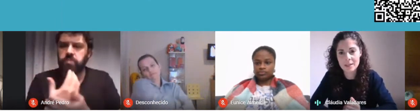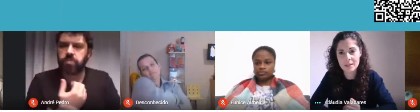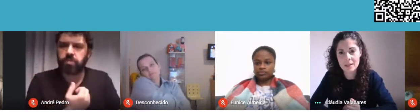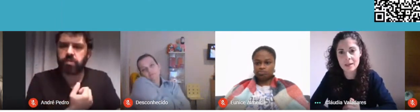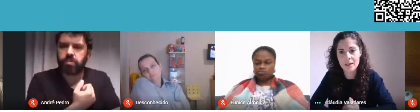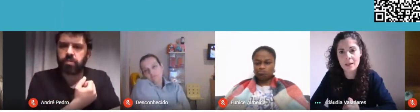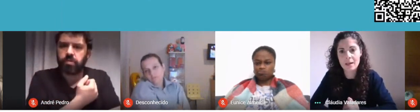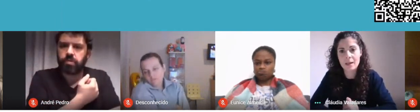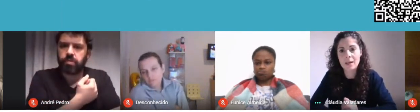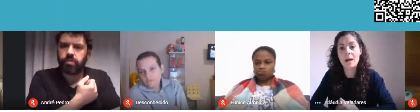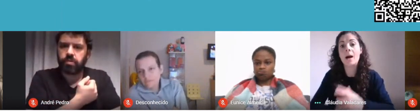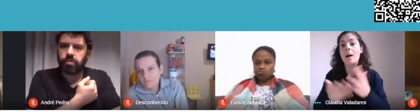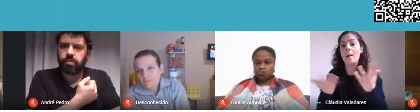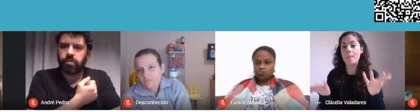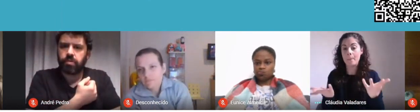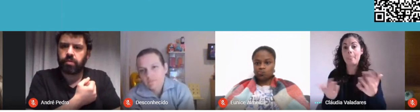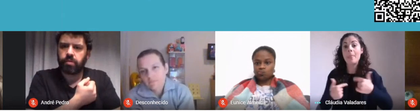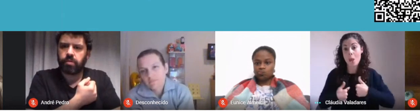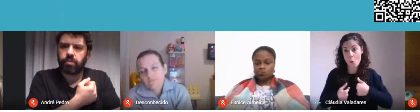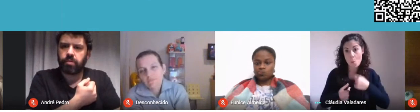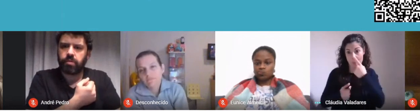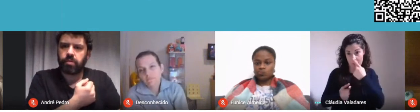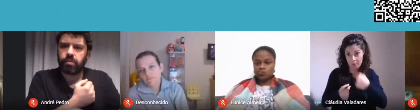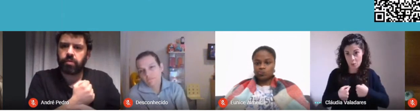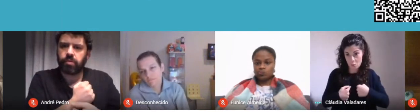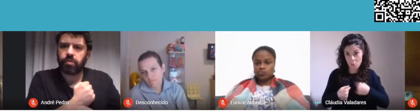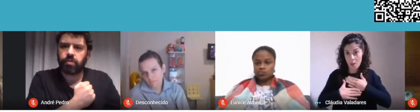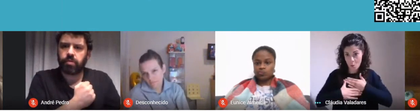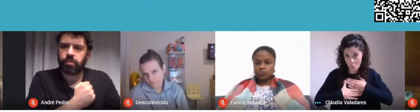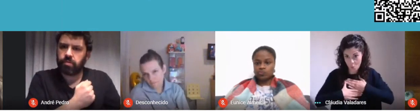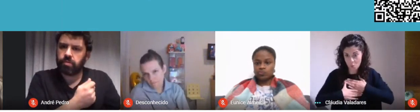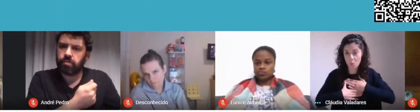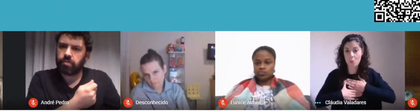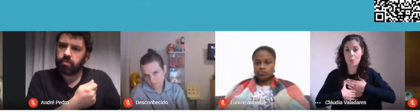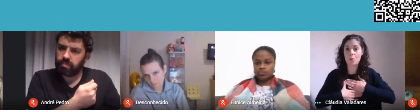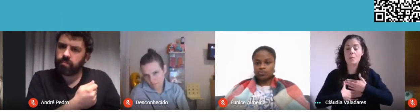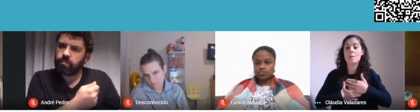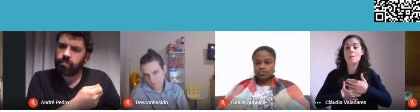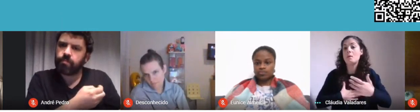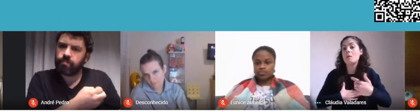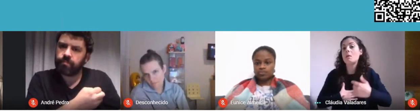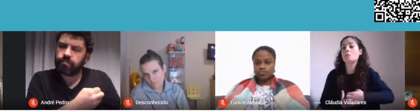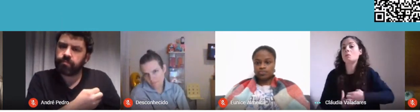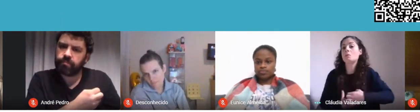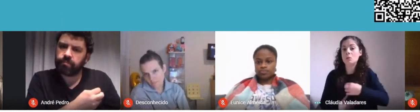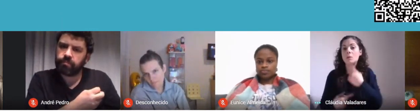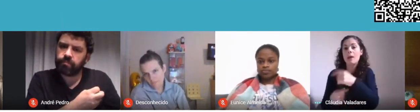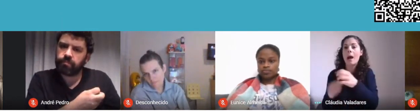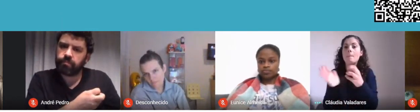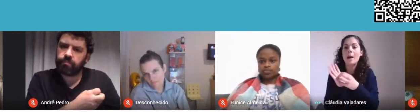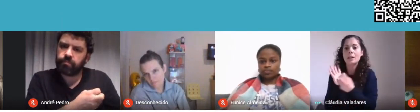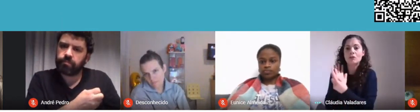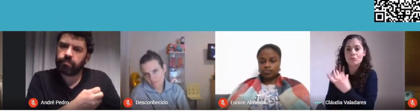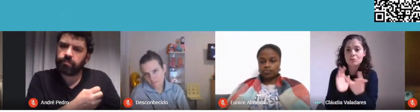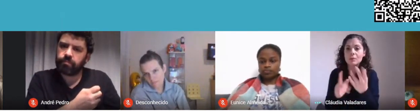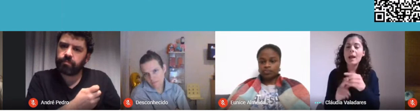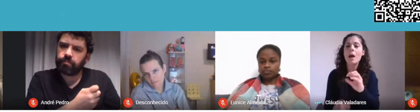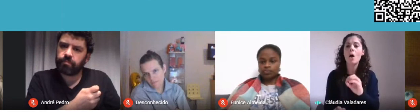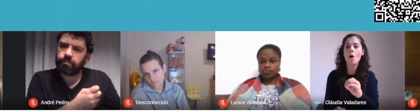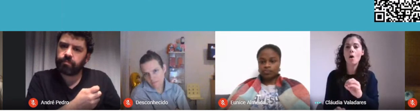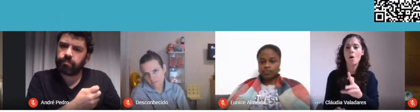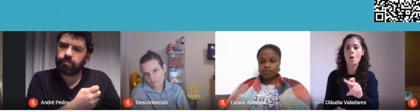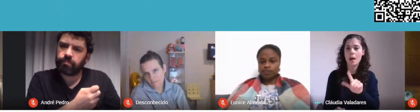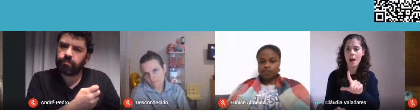escolher. A que eu gosto mais, pessoalmente, e acho que tem mais opções no mercado, é a Oral-B.